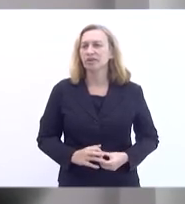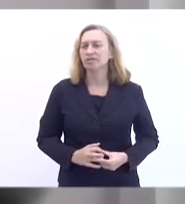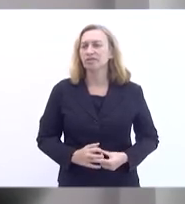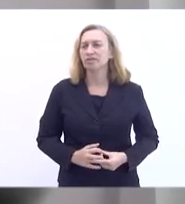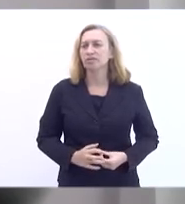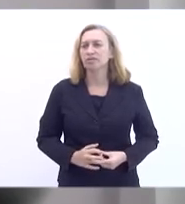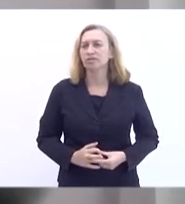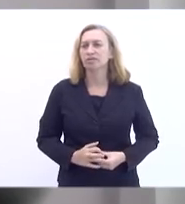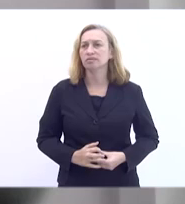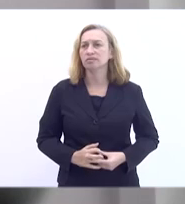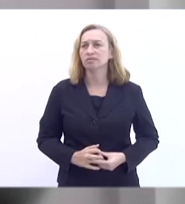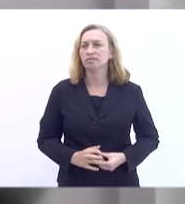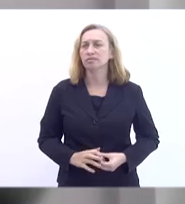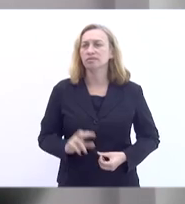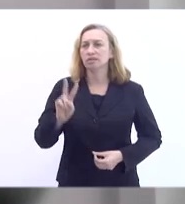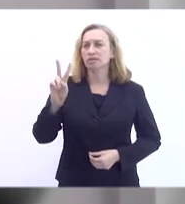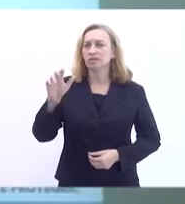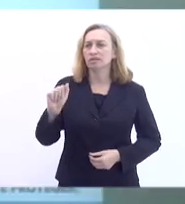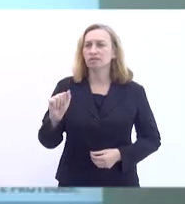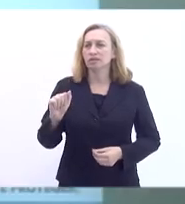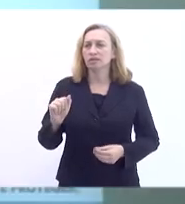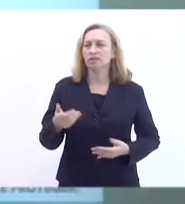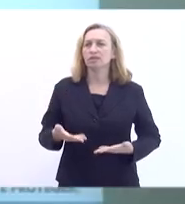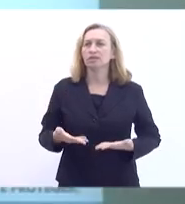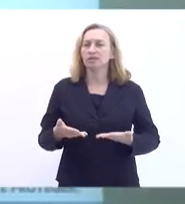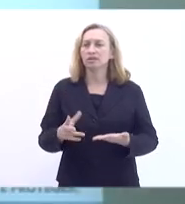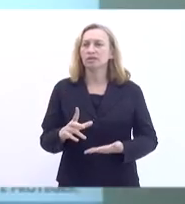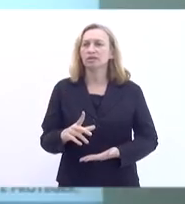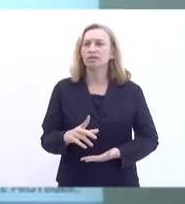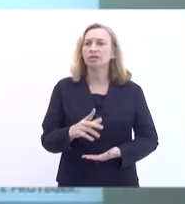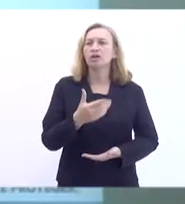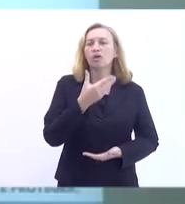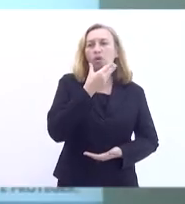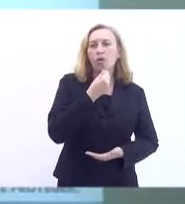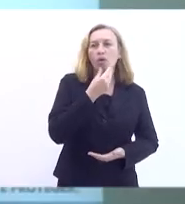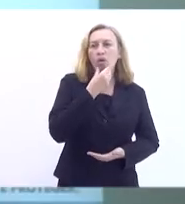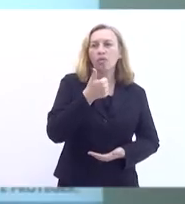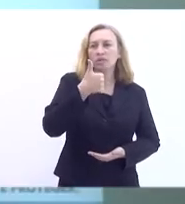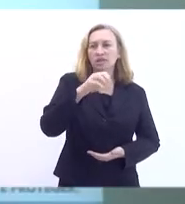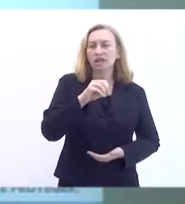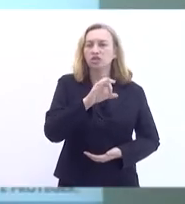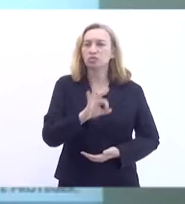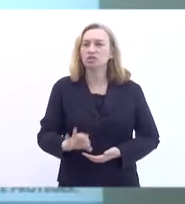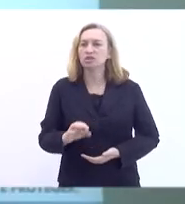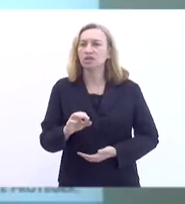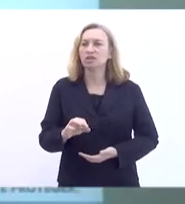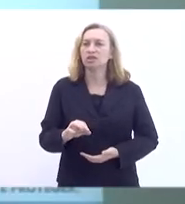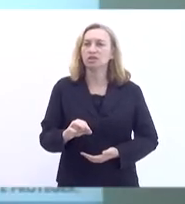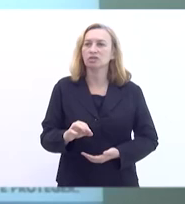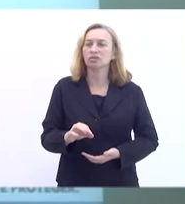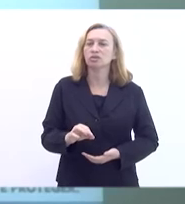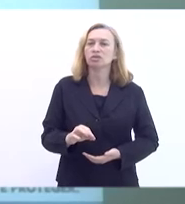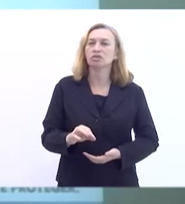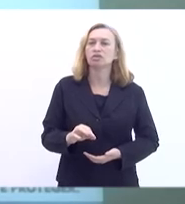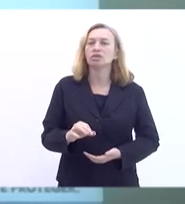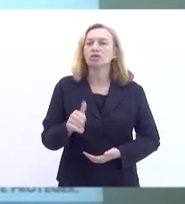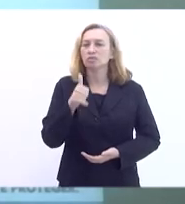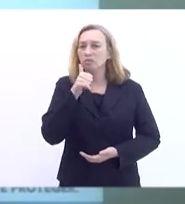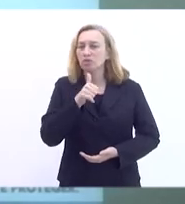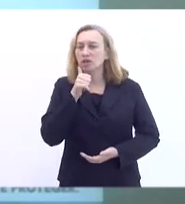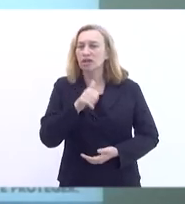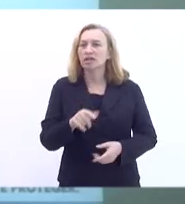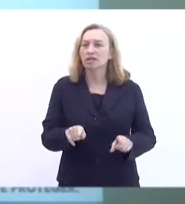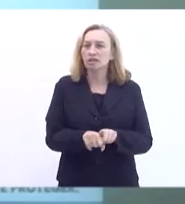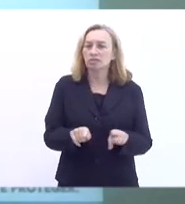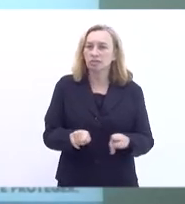as vagas oferecidas masculino 10 por cento para o público feminino essas vagas